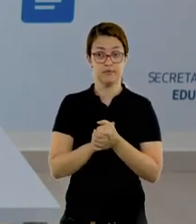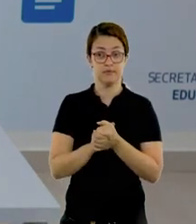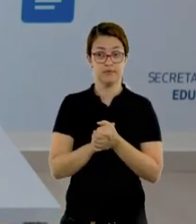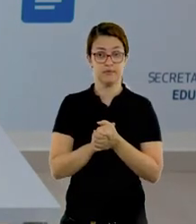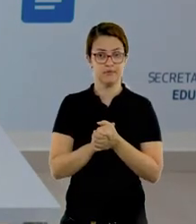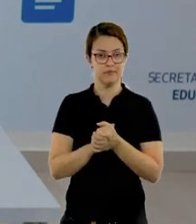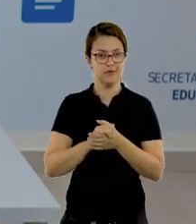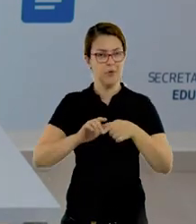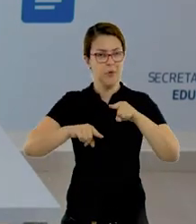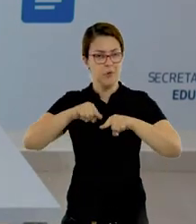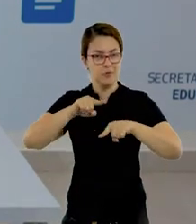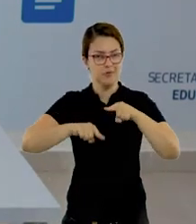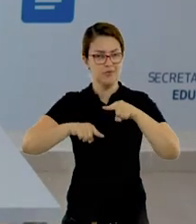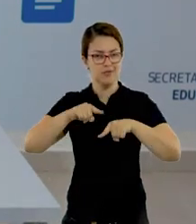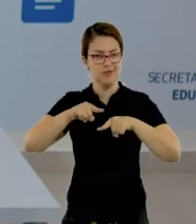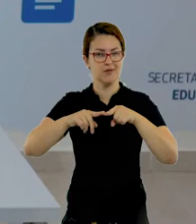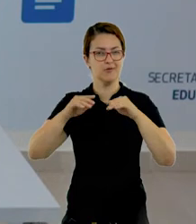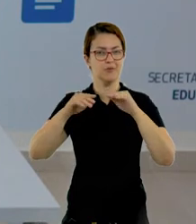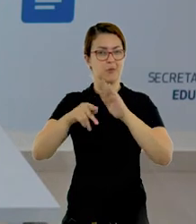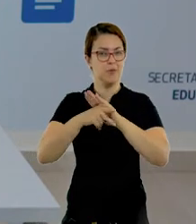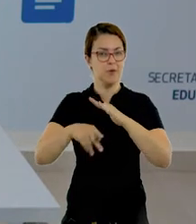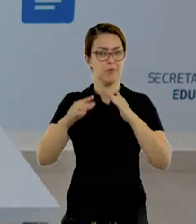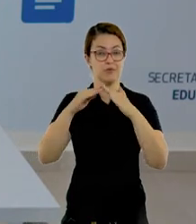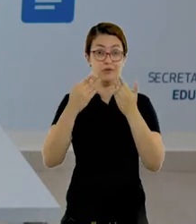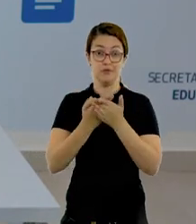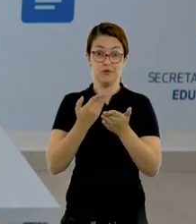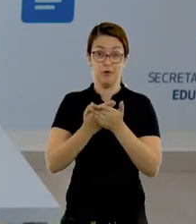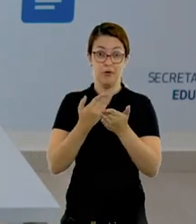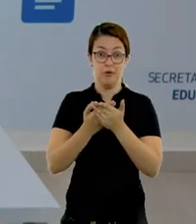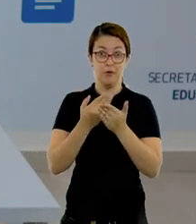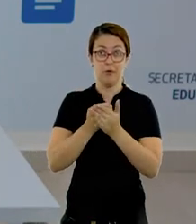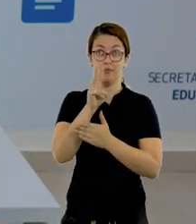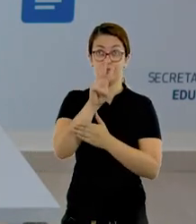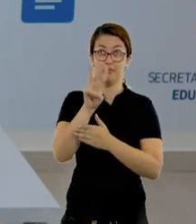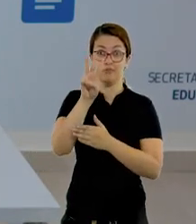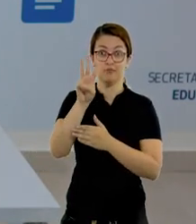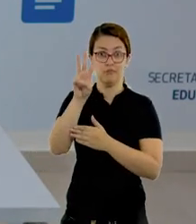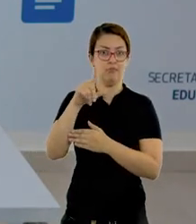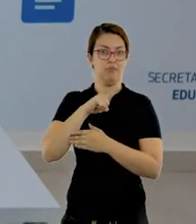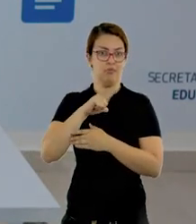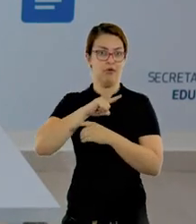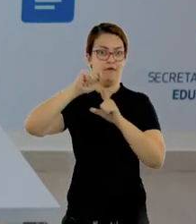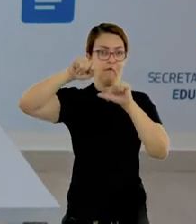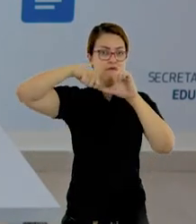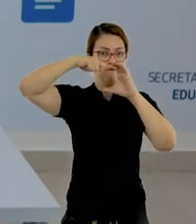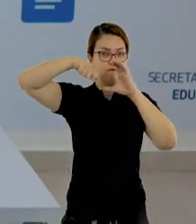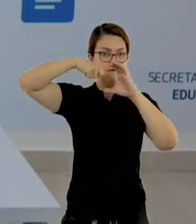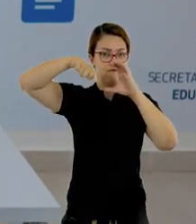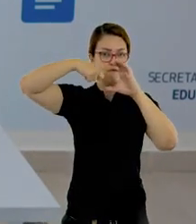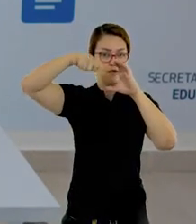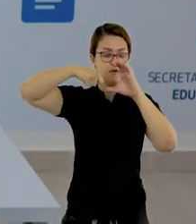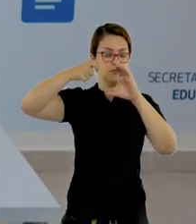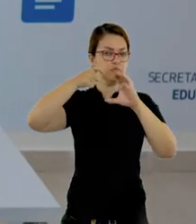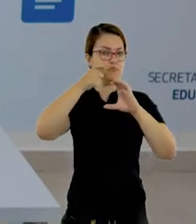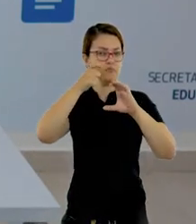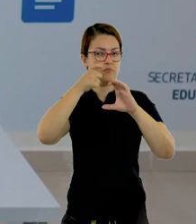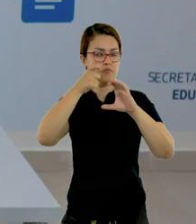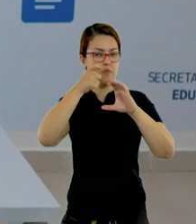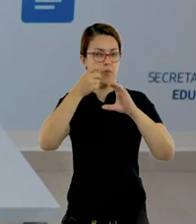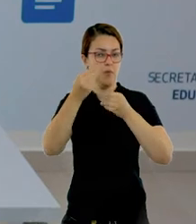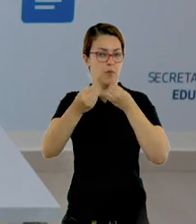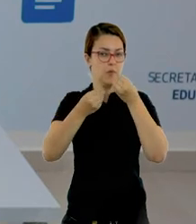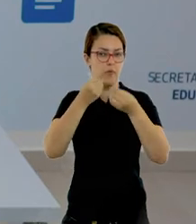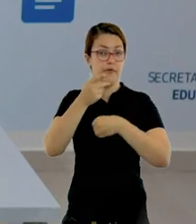School Supplies, ou seja, os objetos escolares. Lá no link da lição de casa vocês terão dois vídeos para que possam trabalhar